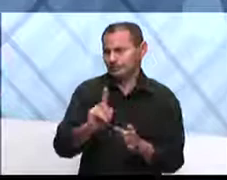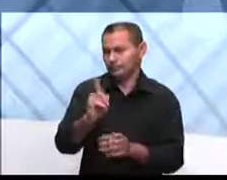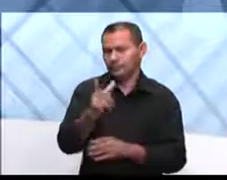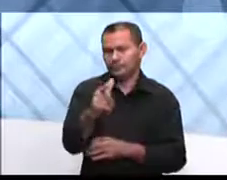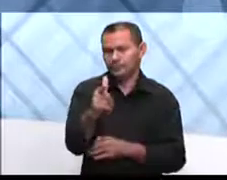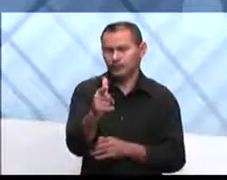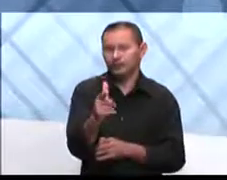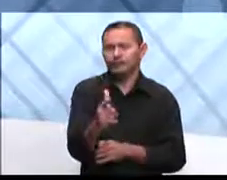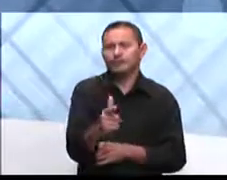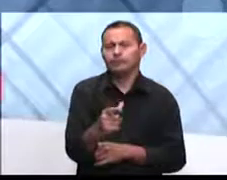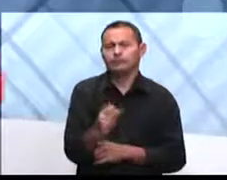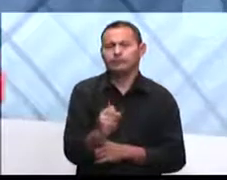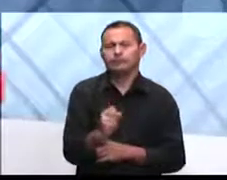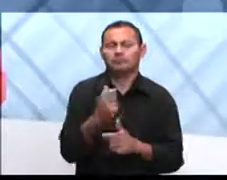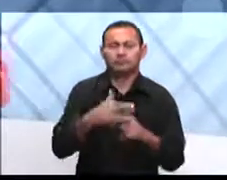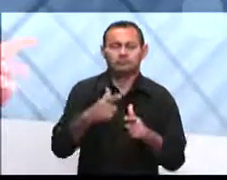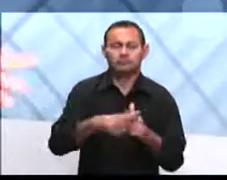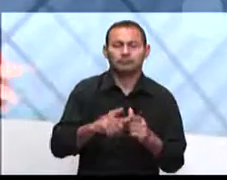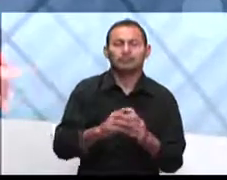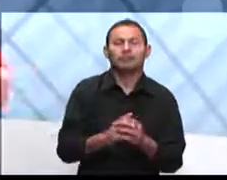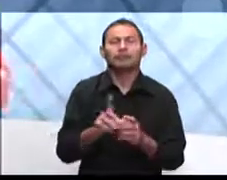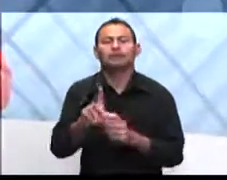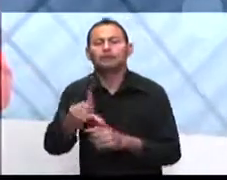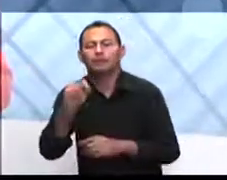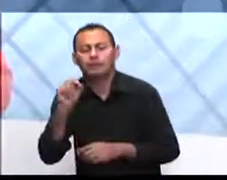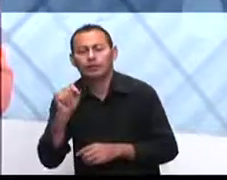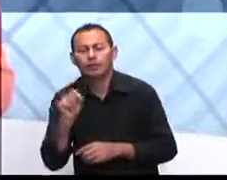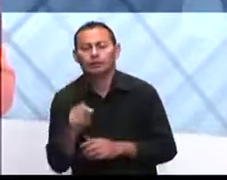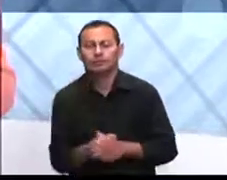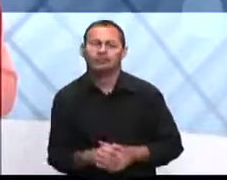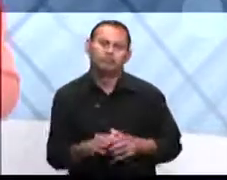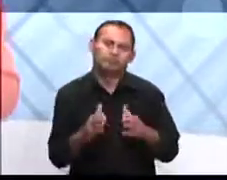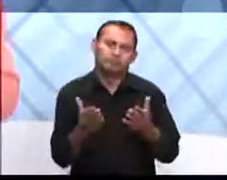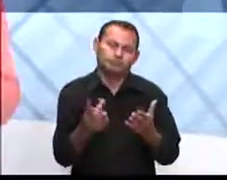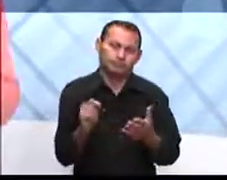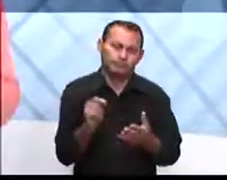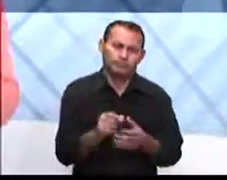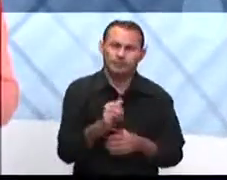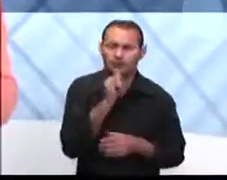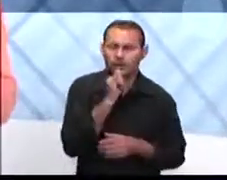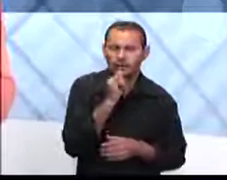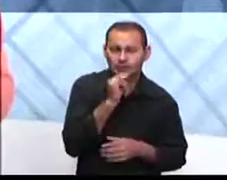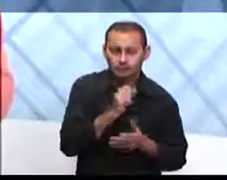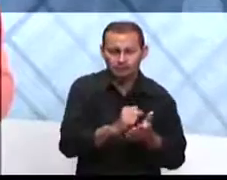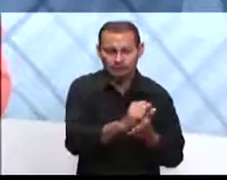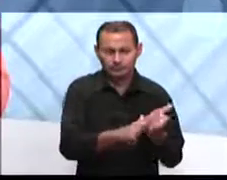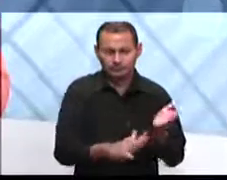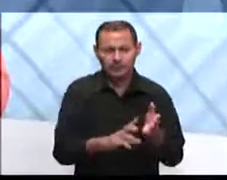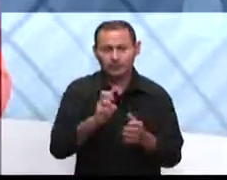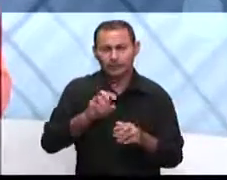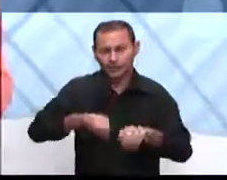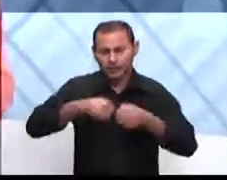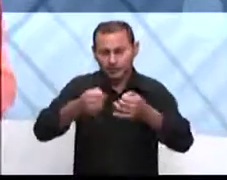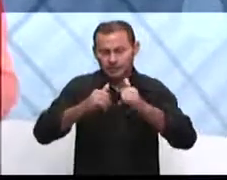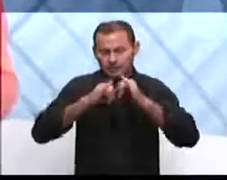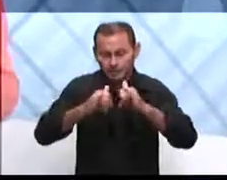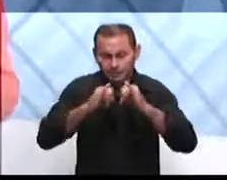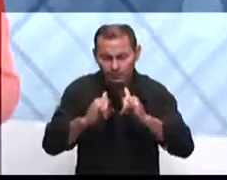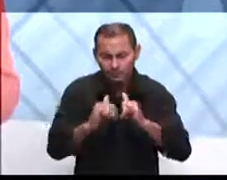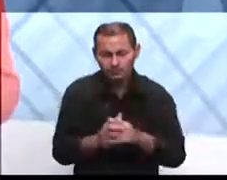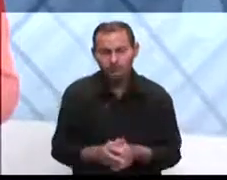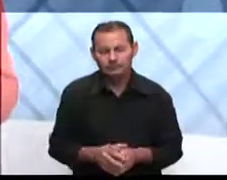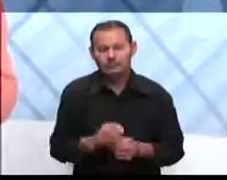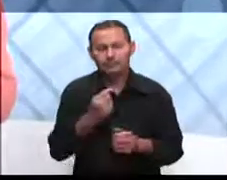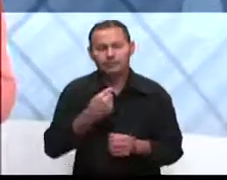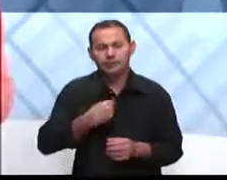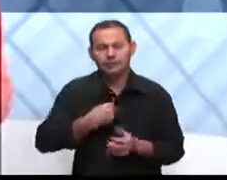há problema em escolher, né, no caso. Por exemplo, a atividade, ela dá essa informação, né? Então, eu